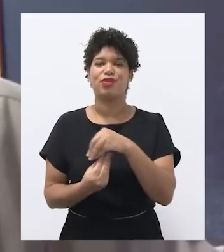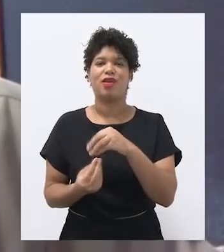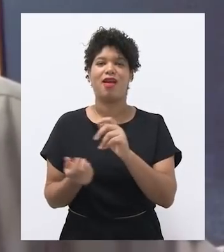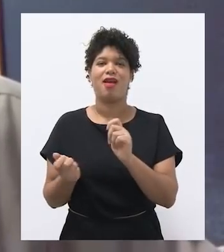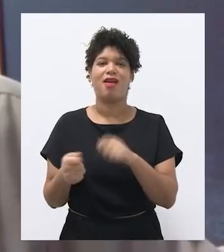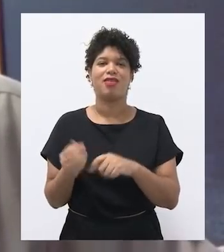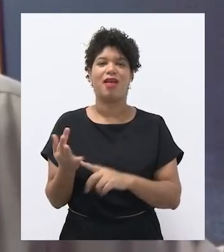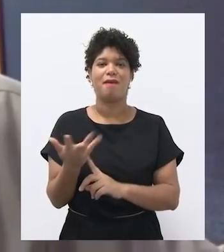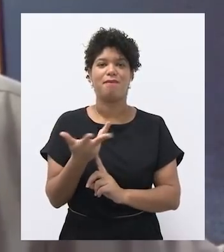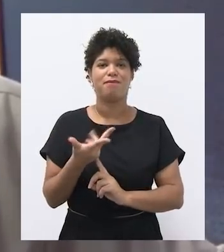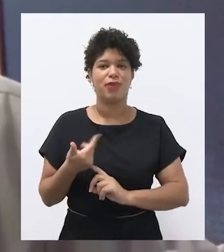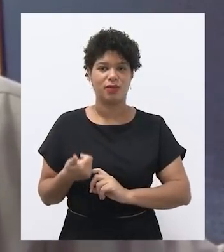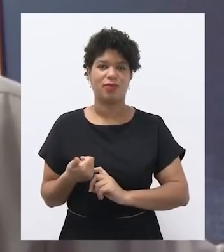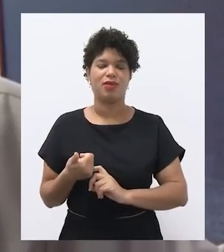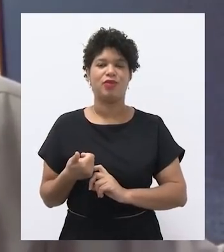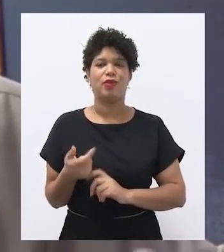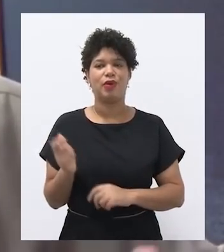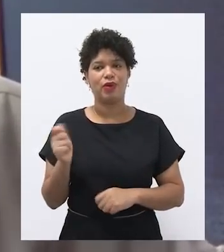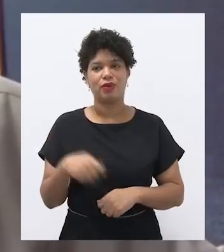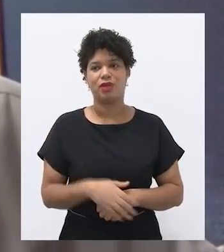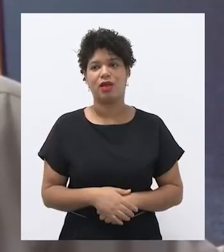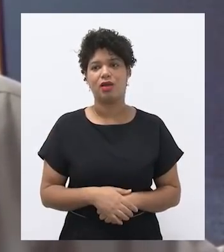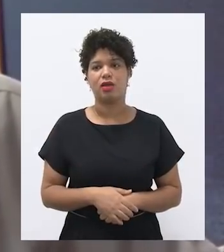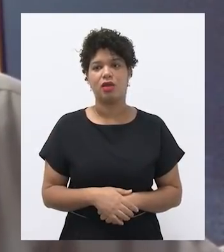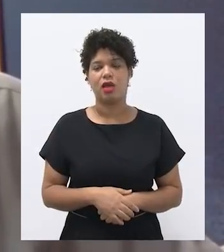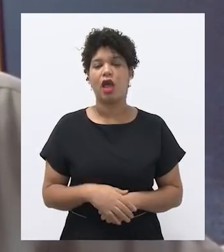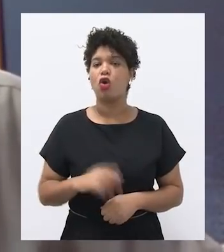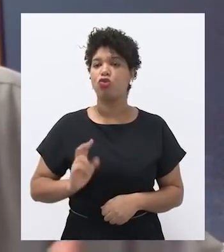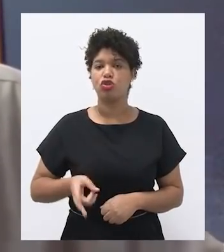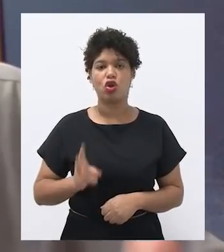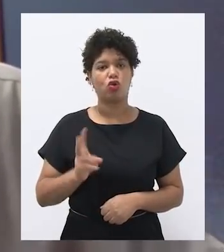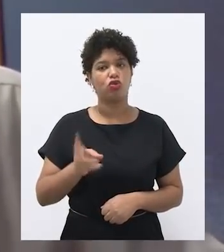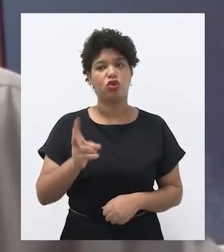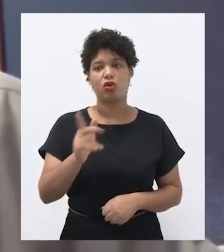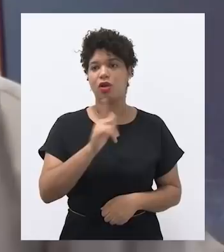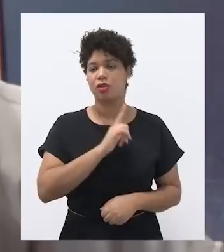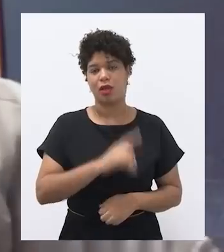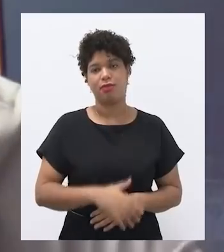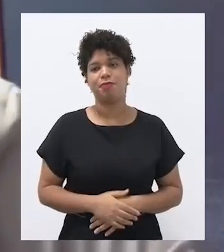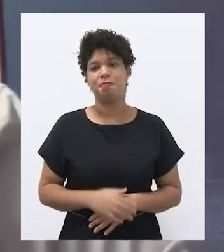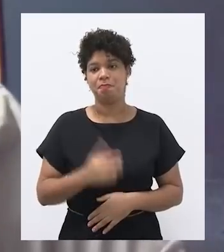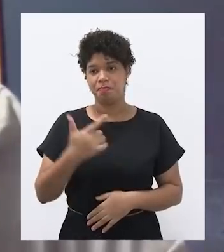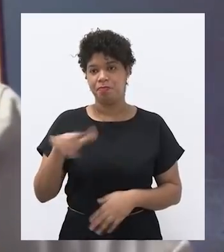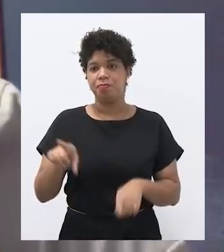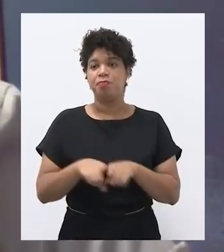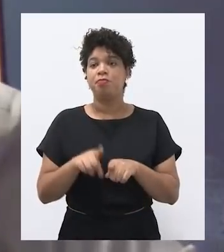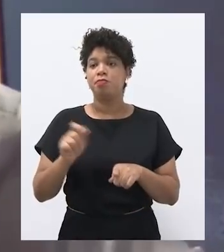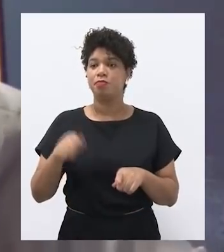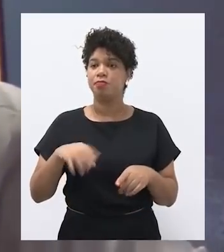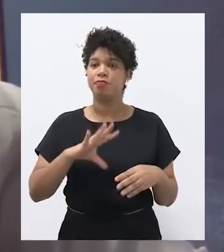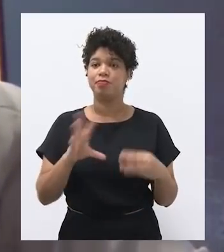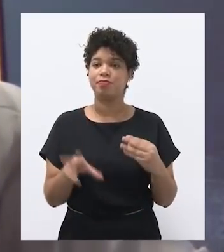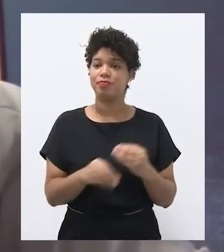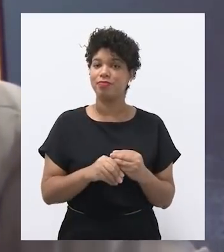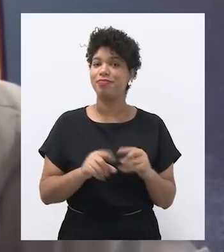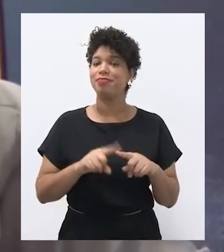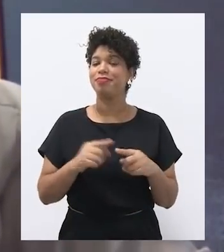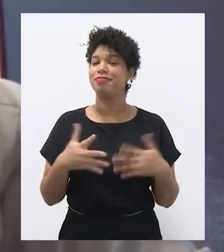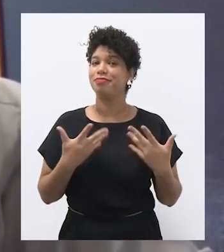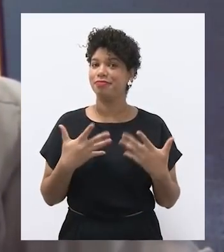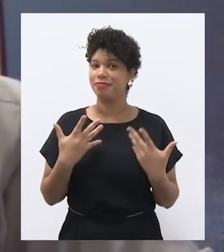aprimoramento. E isso não vai parar nunca mais. E aí eu vou dizer uma outra coisa que talvez não seja muito animadora.